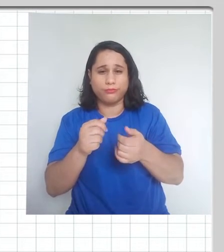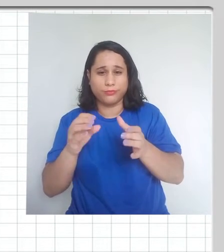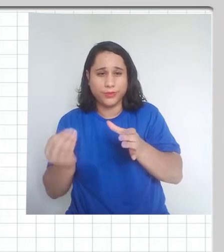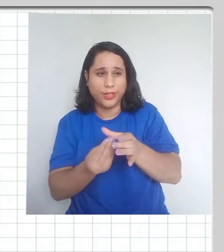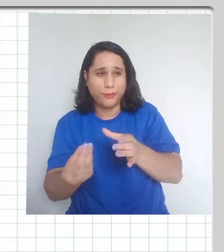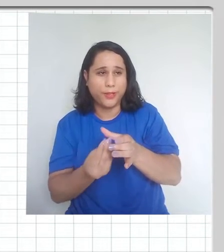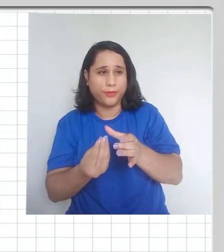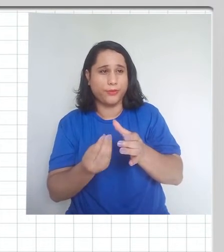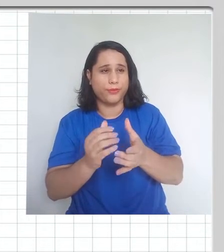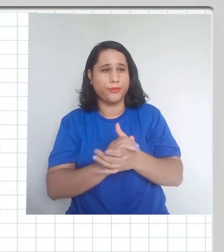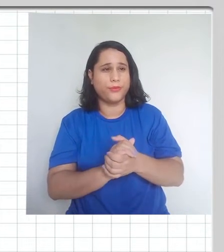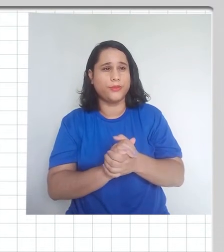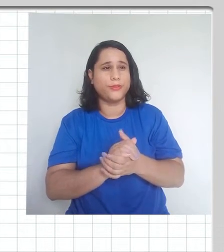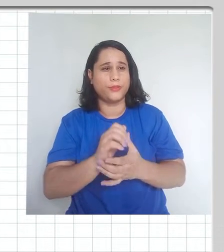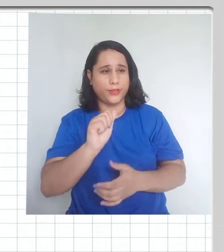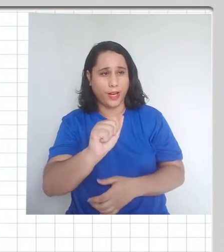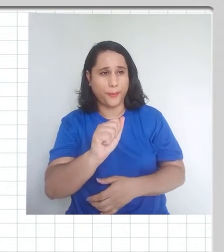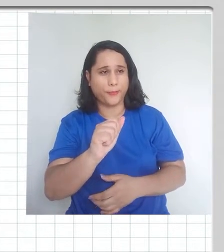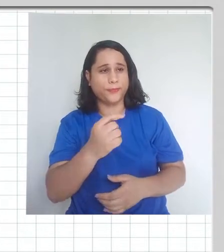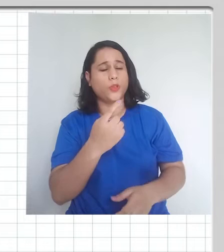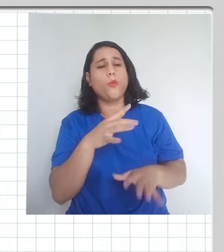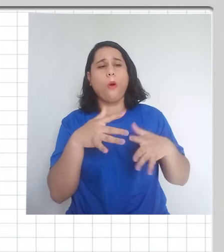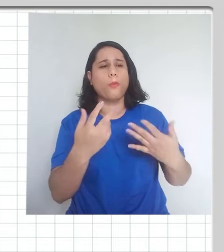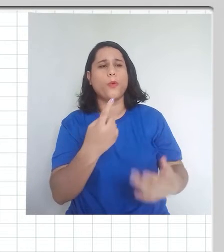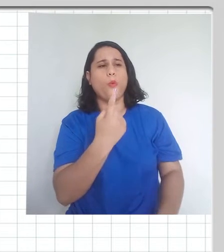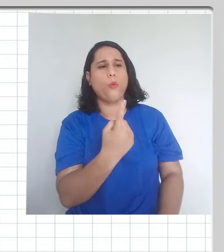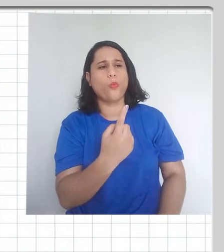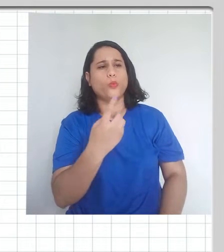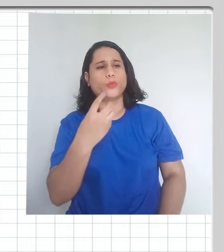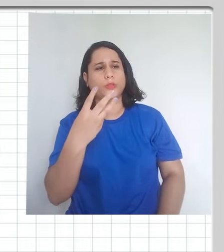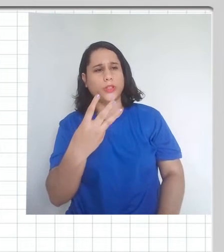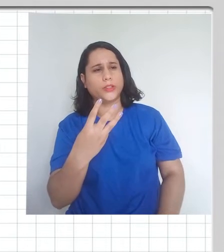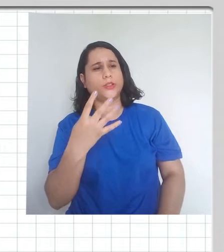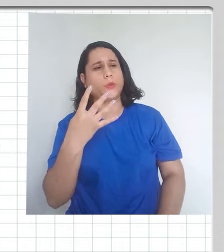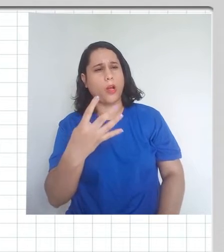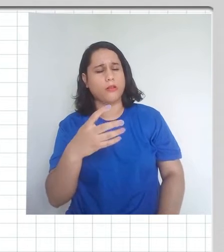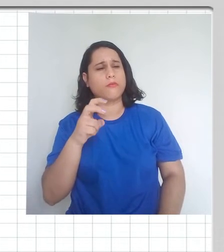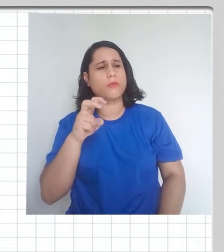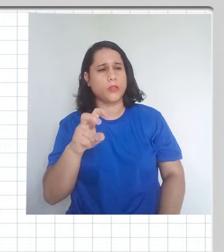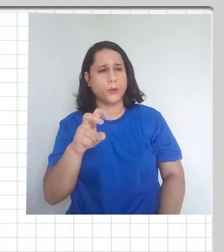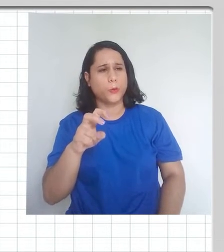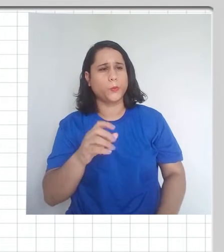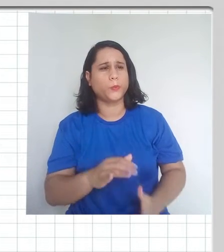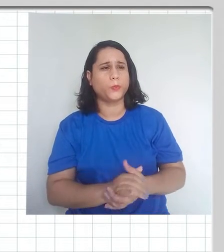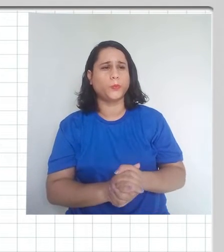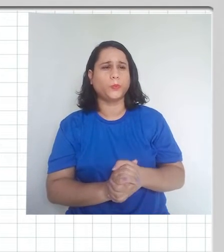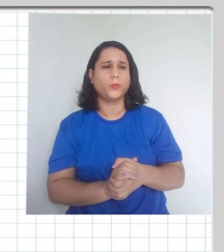1, 3, 4 e 5.